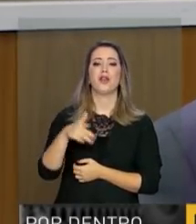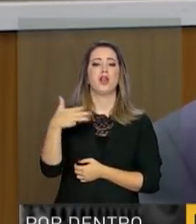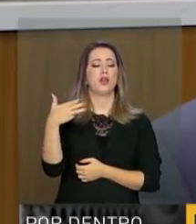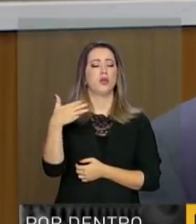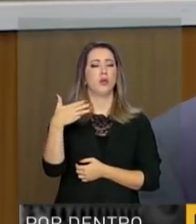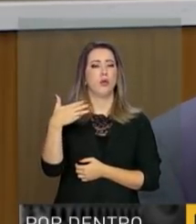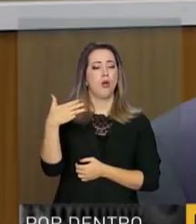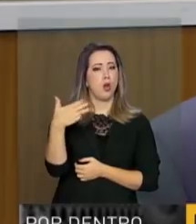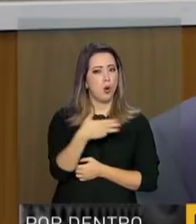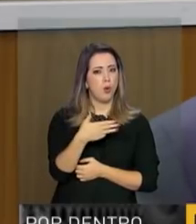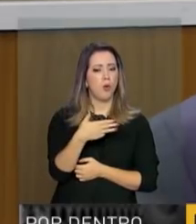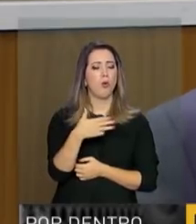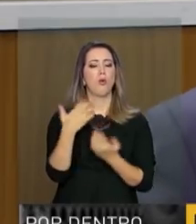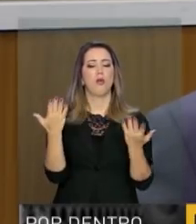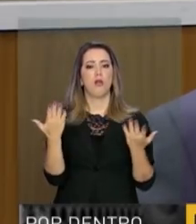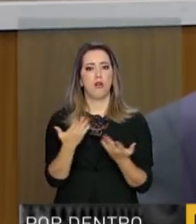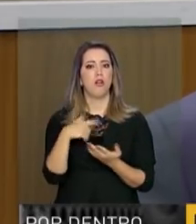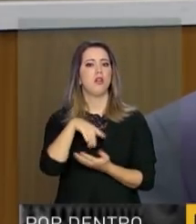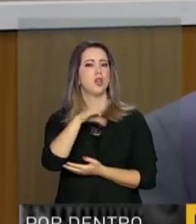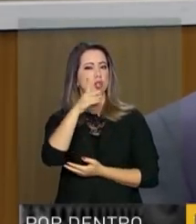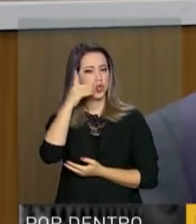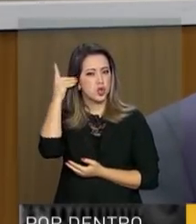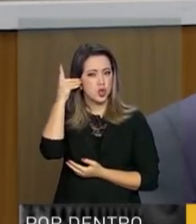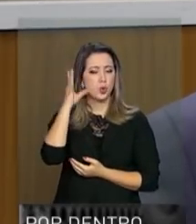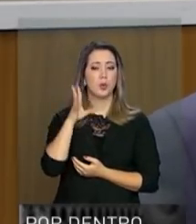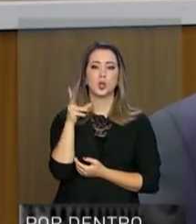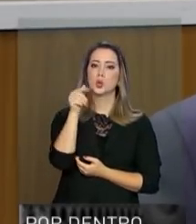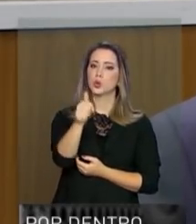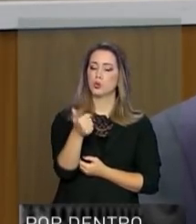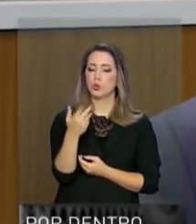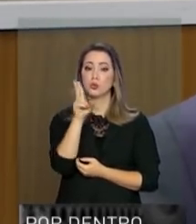Dilma e a administração atual, elas utilizam